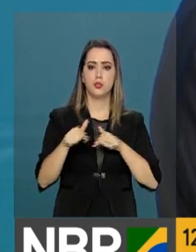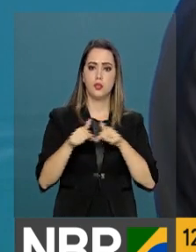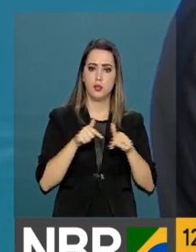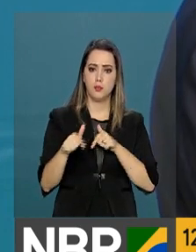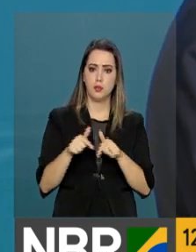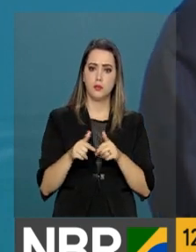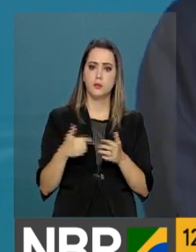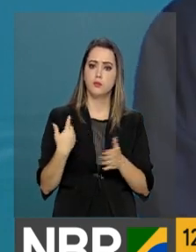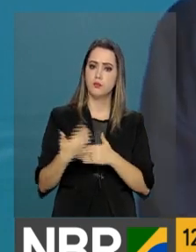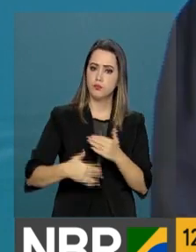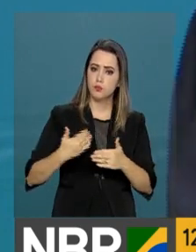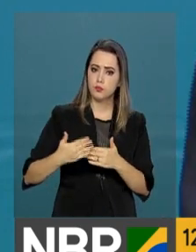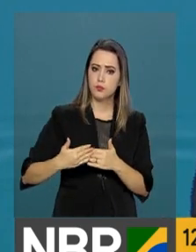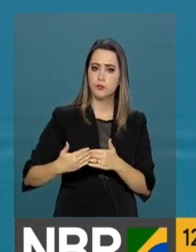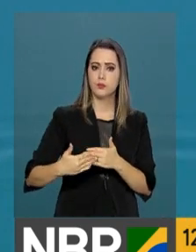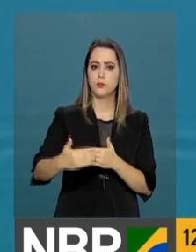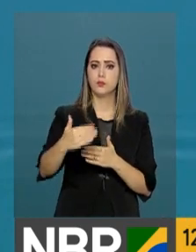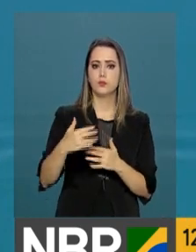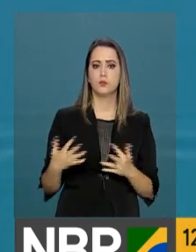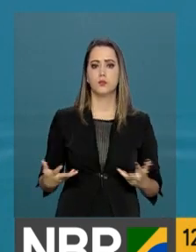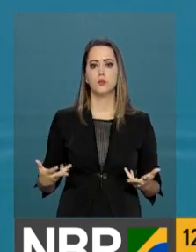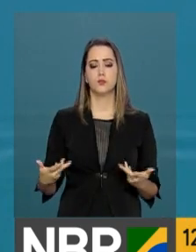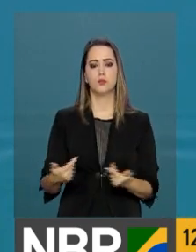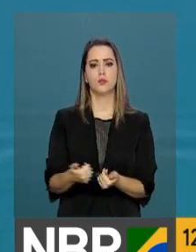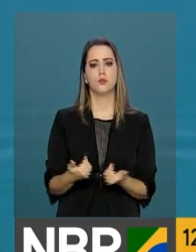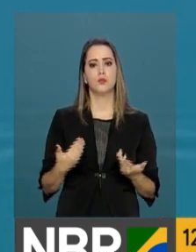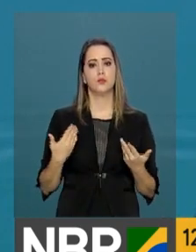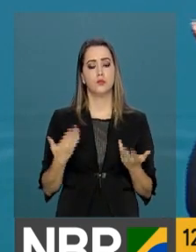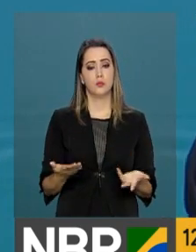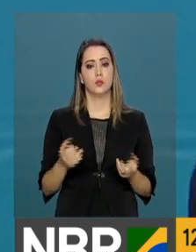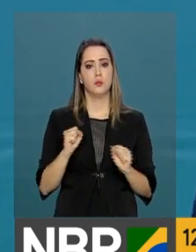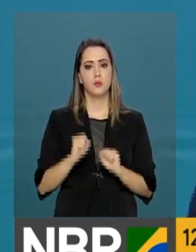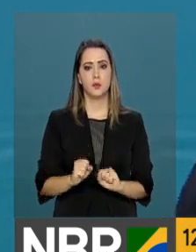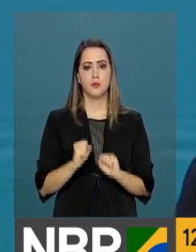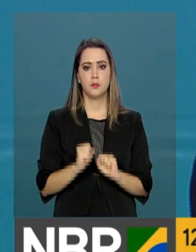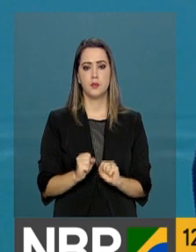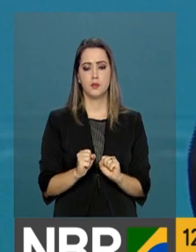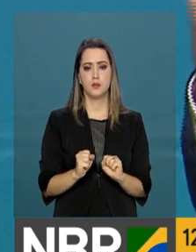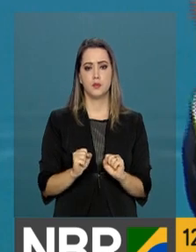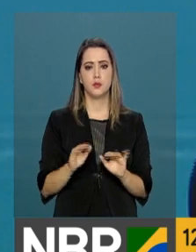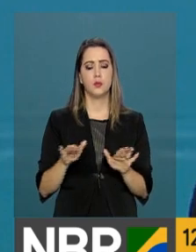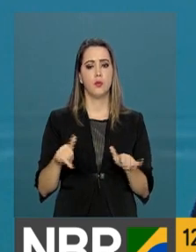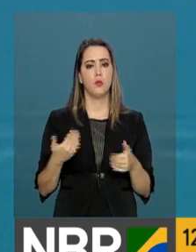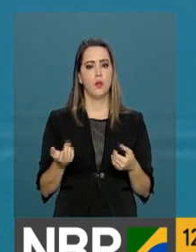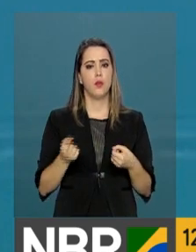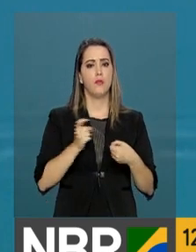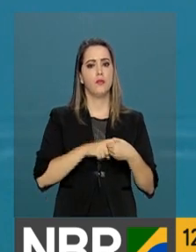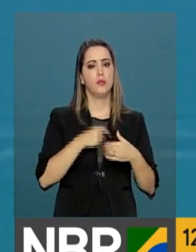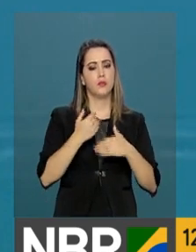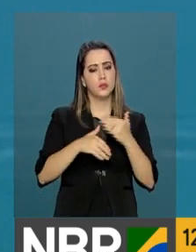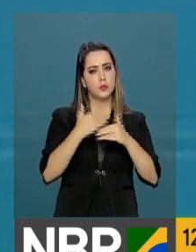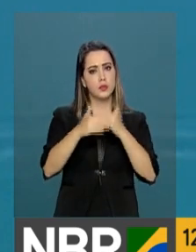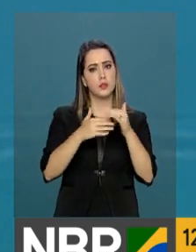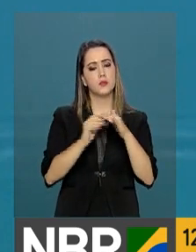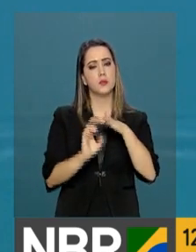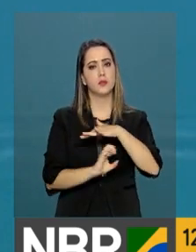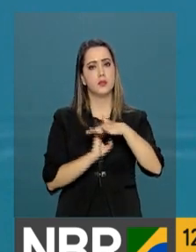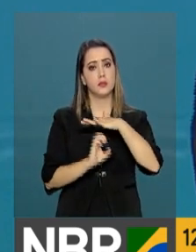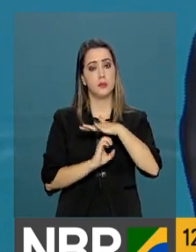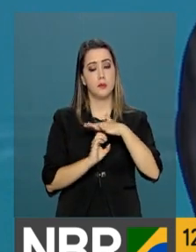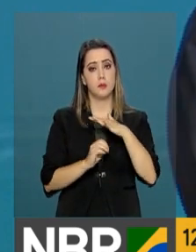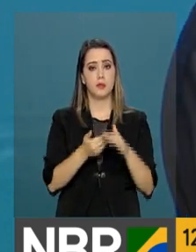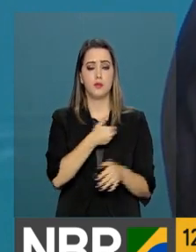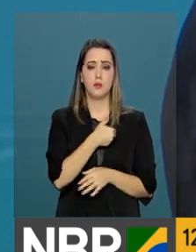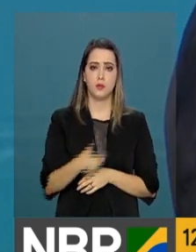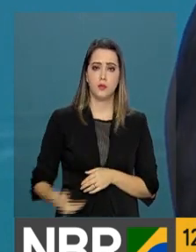trabalho fossem efetivados. Permitiu a recuperação das empresas estatais